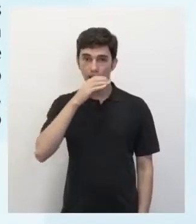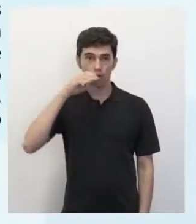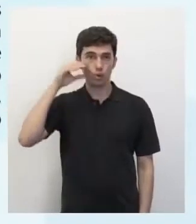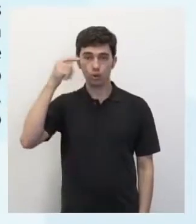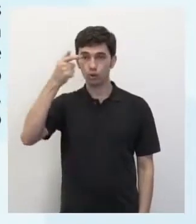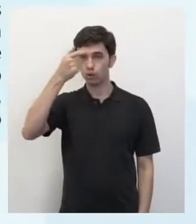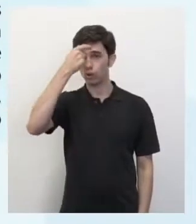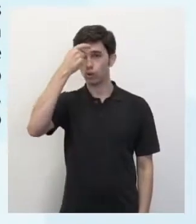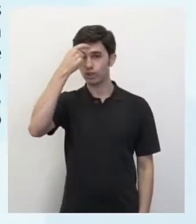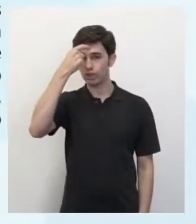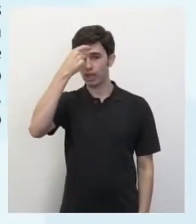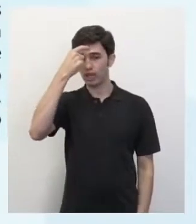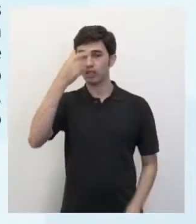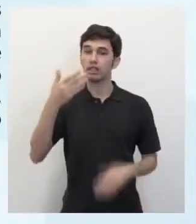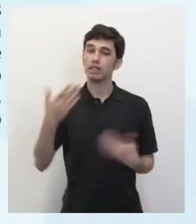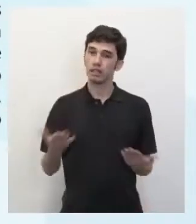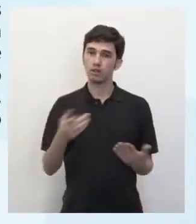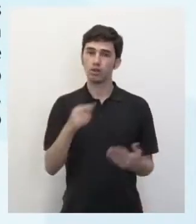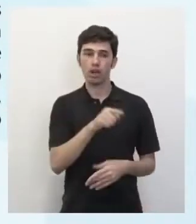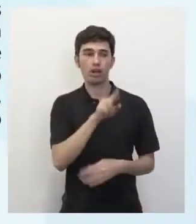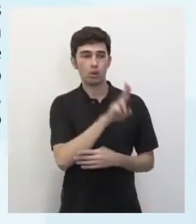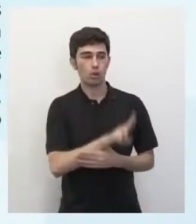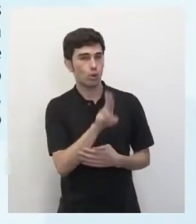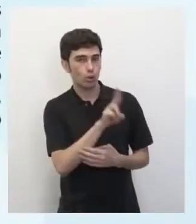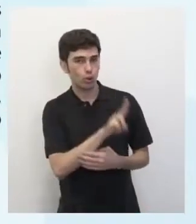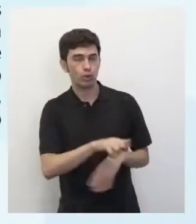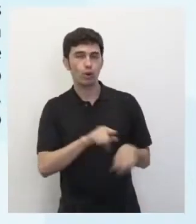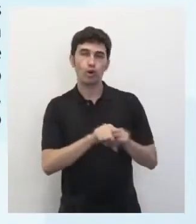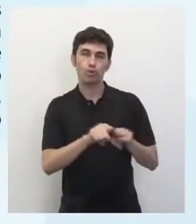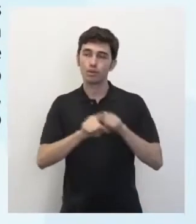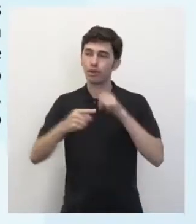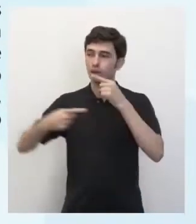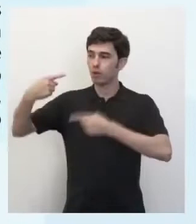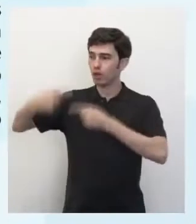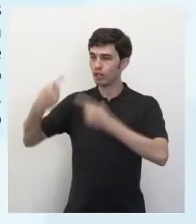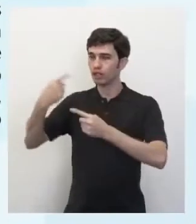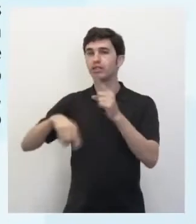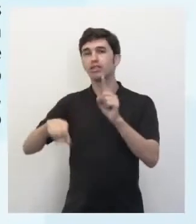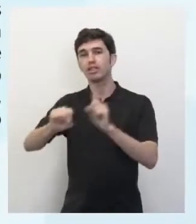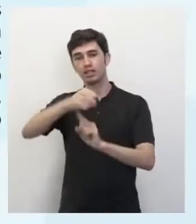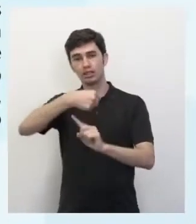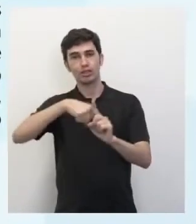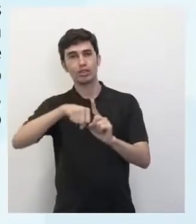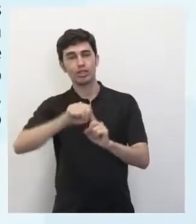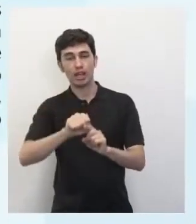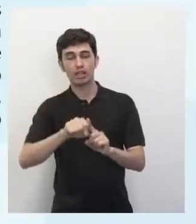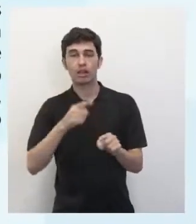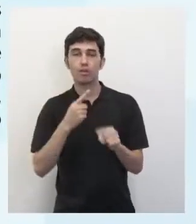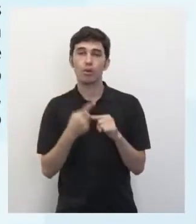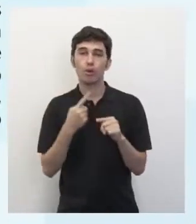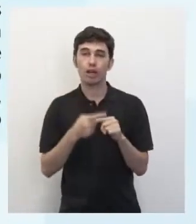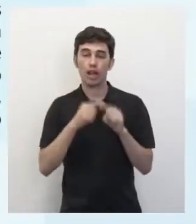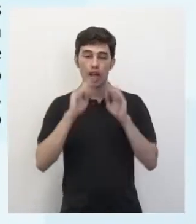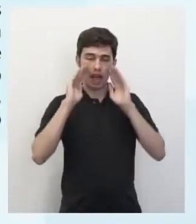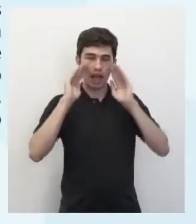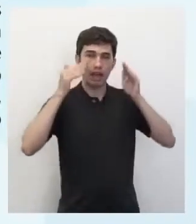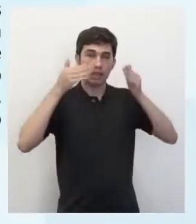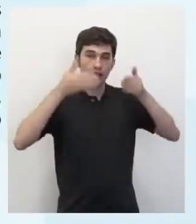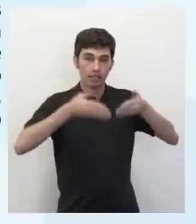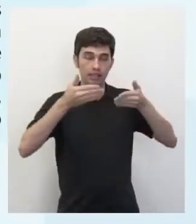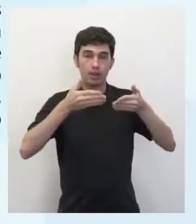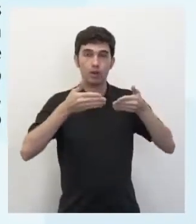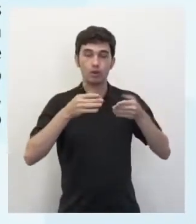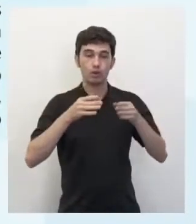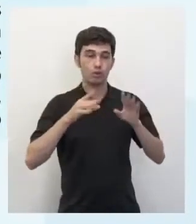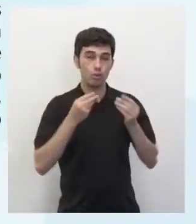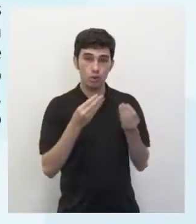no que se refere ao consumo como às questões políticas e sociais, pois a atenção excessiva